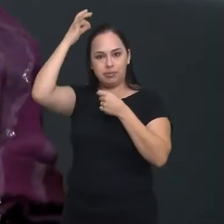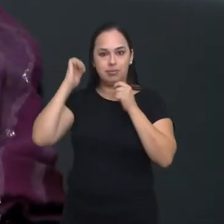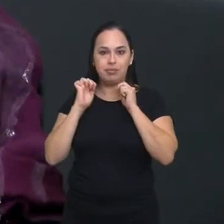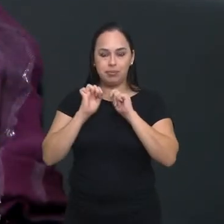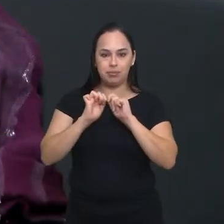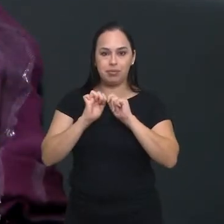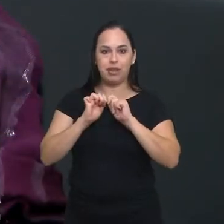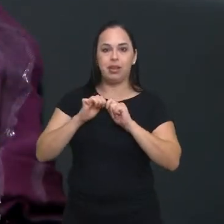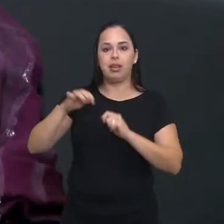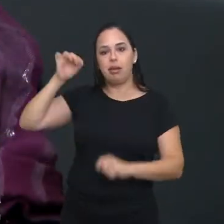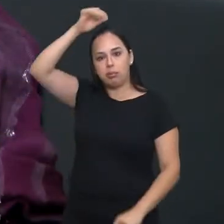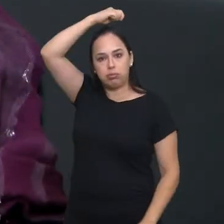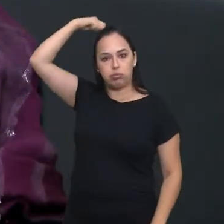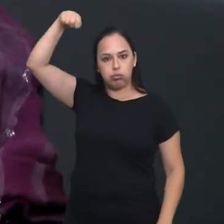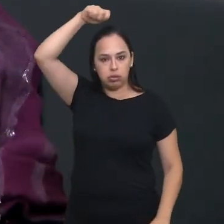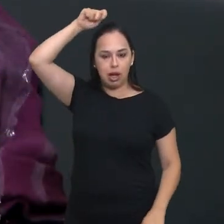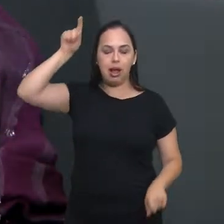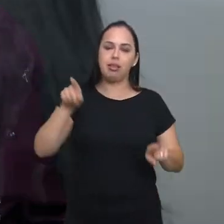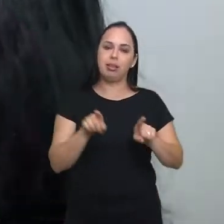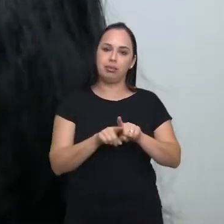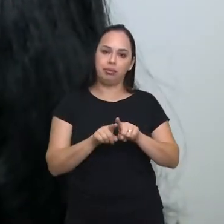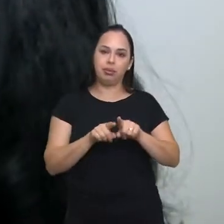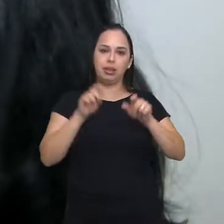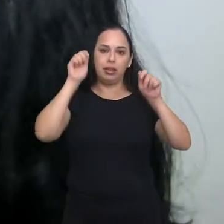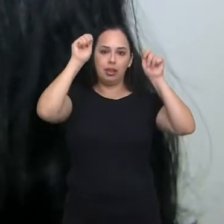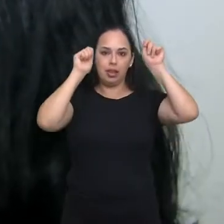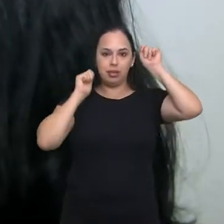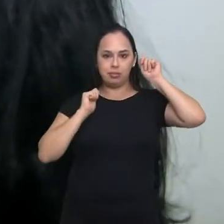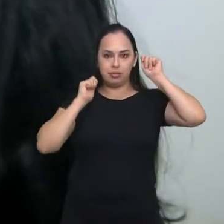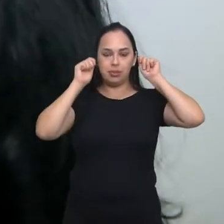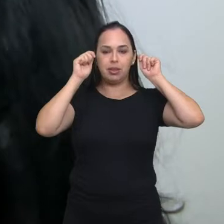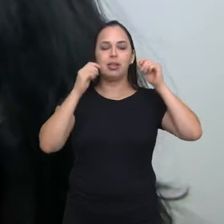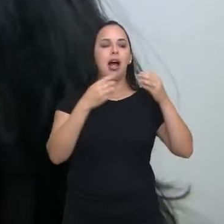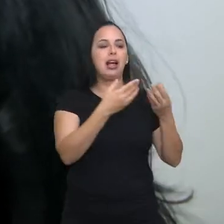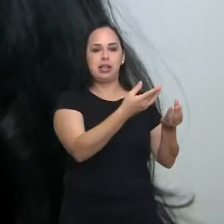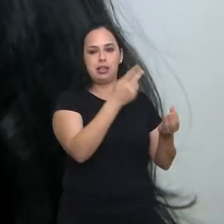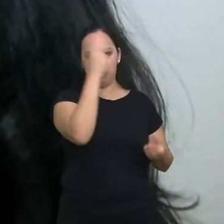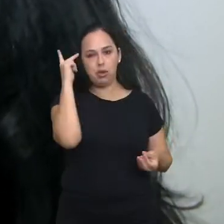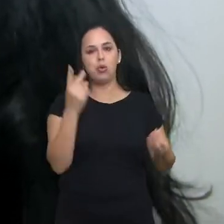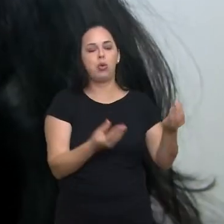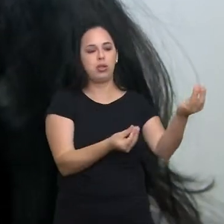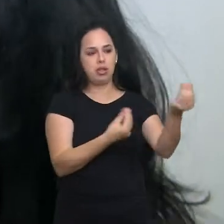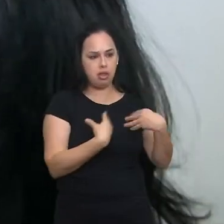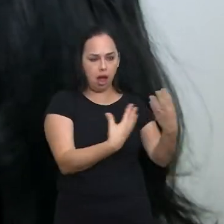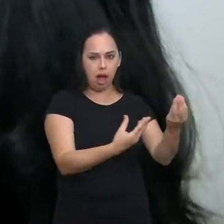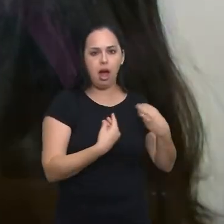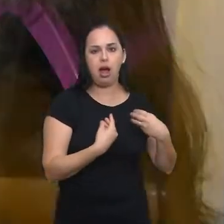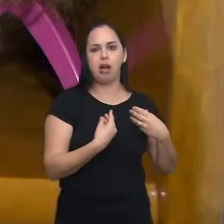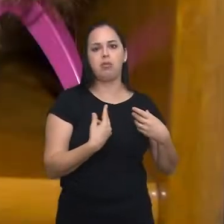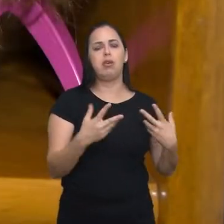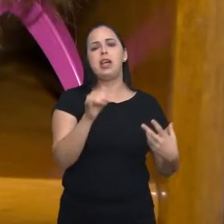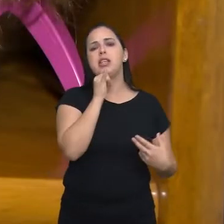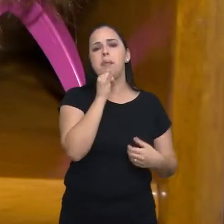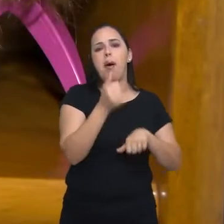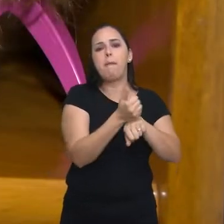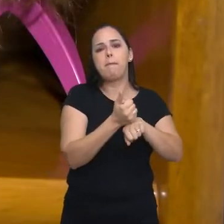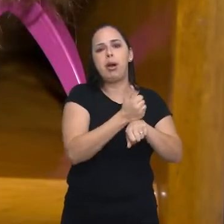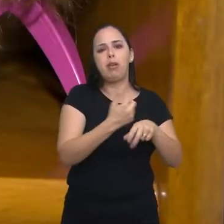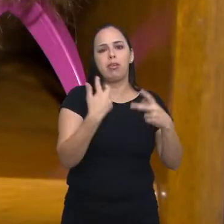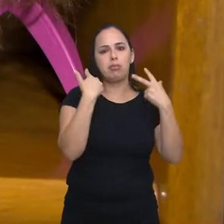lenços e turbantes. As perucas são doações também que nós recebemos de